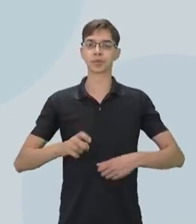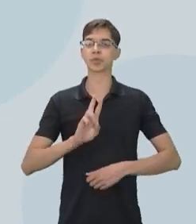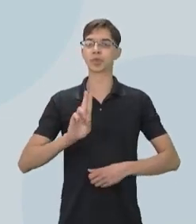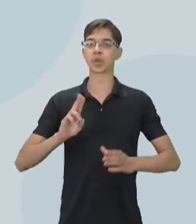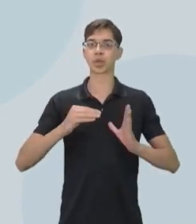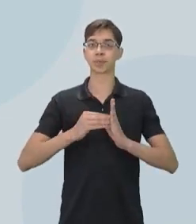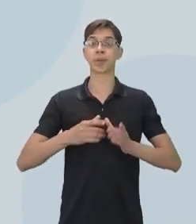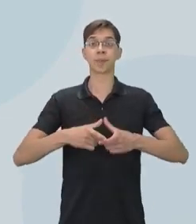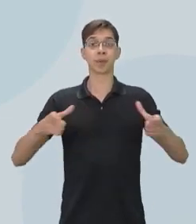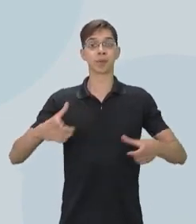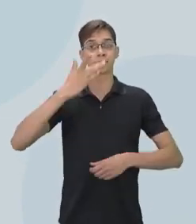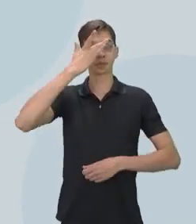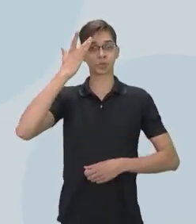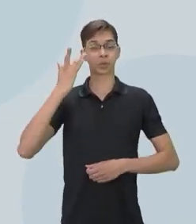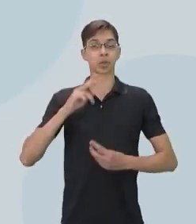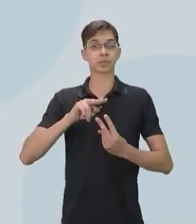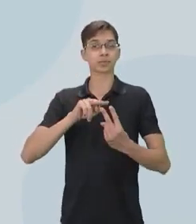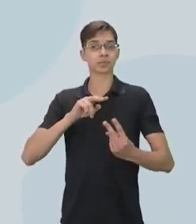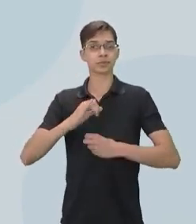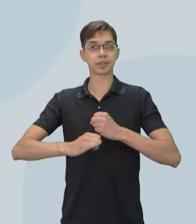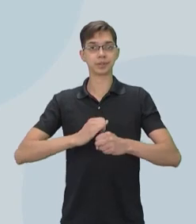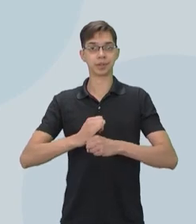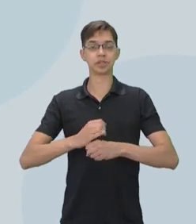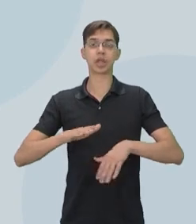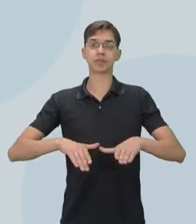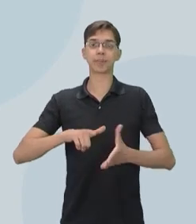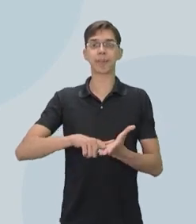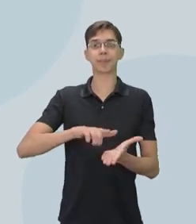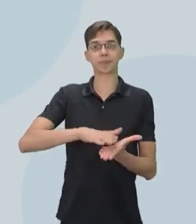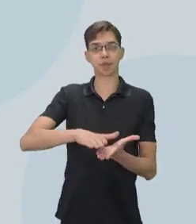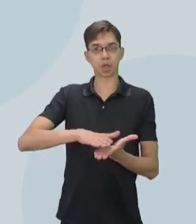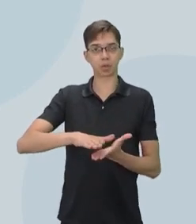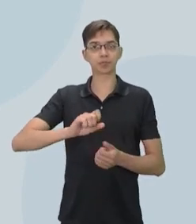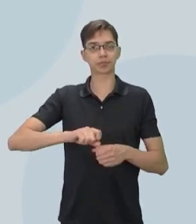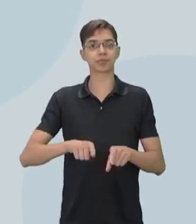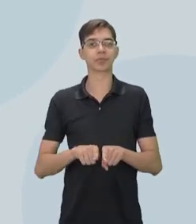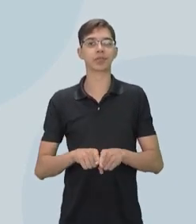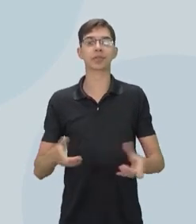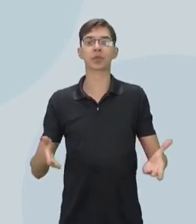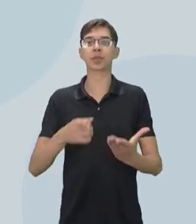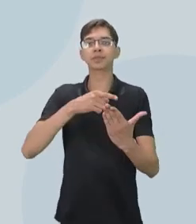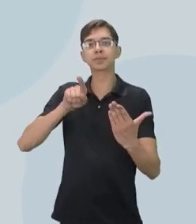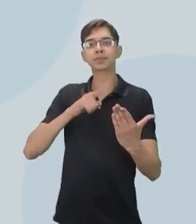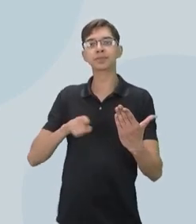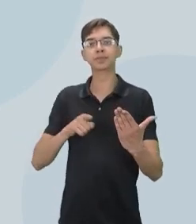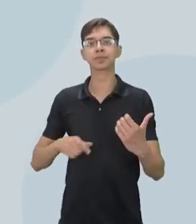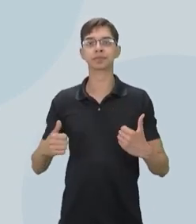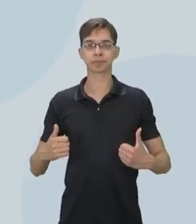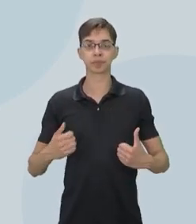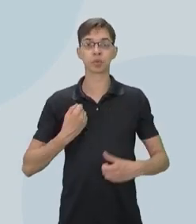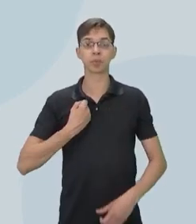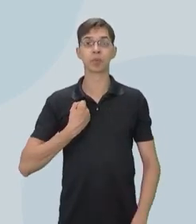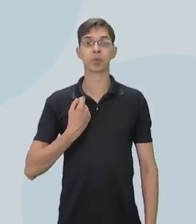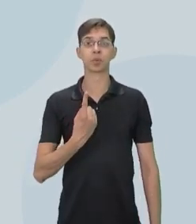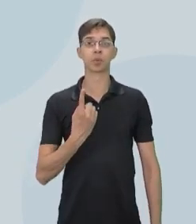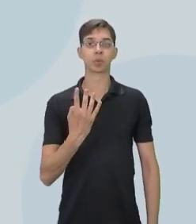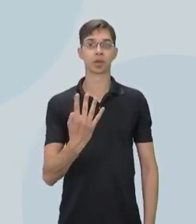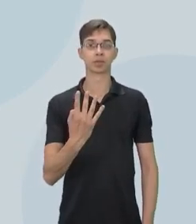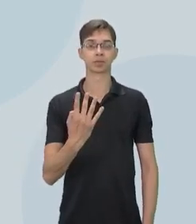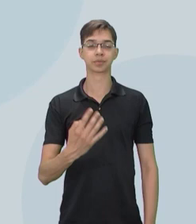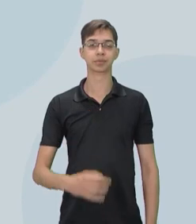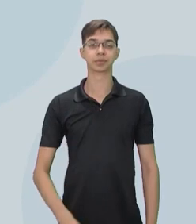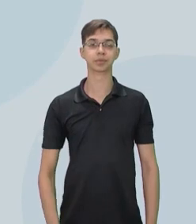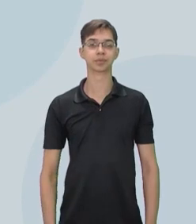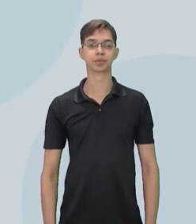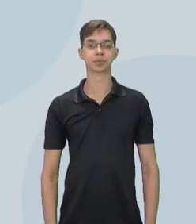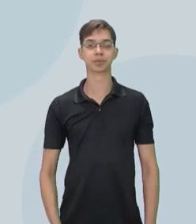fez com ela física, impressa, né? E a gente vai corrigir elas, ó. A questão 14. A questão 14